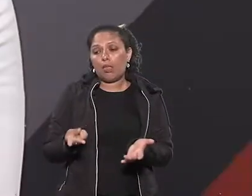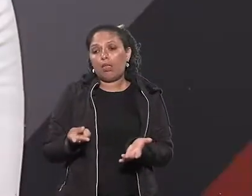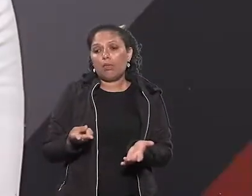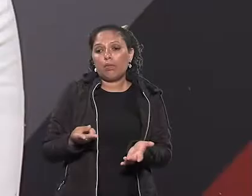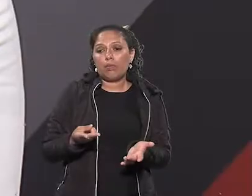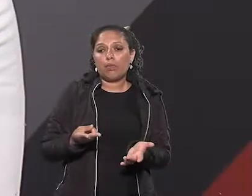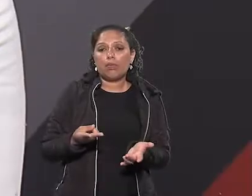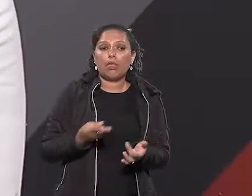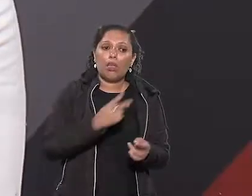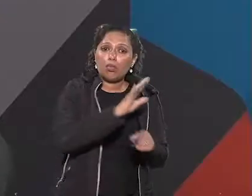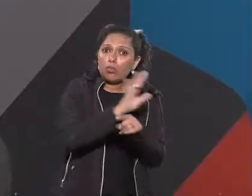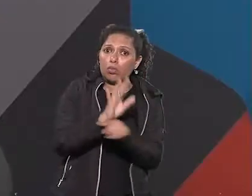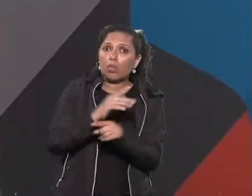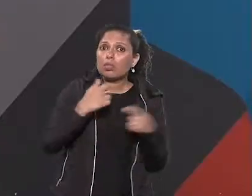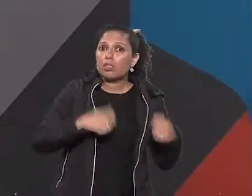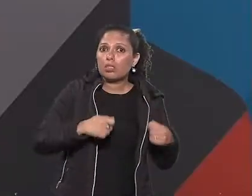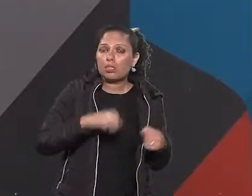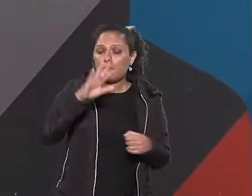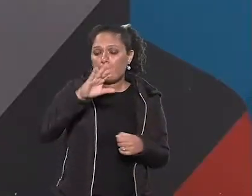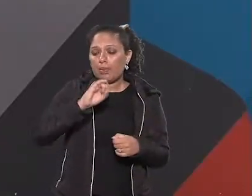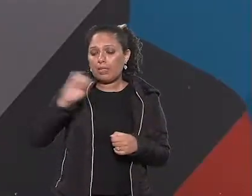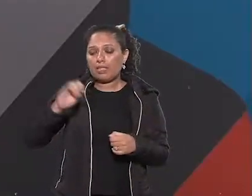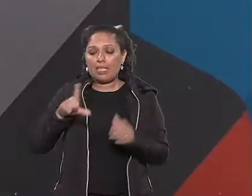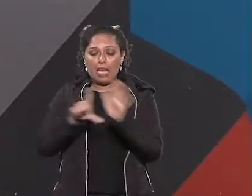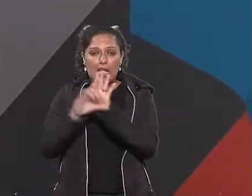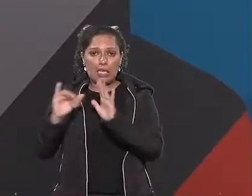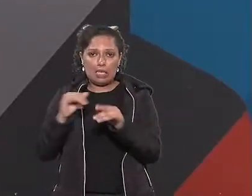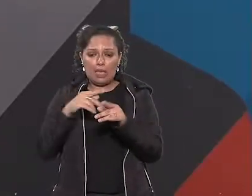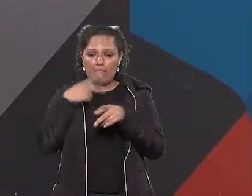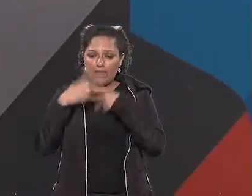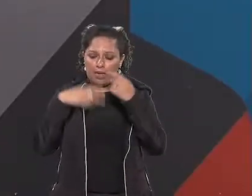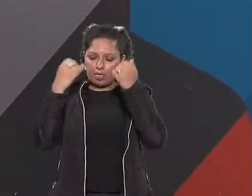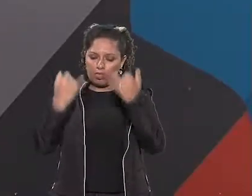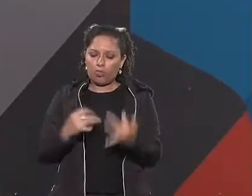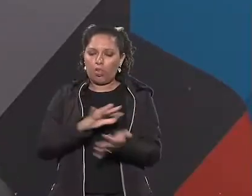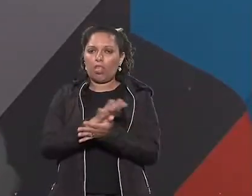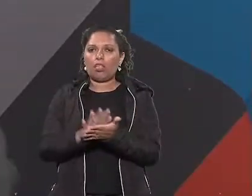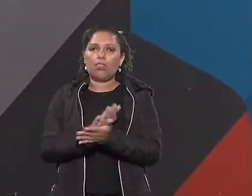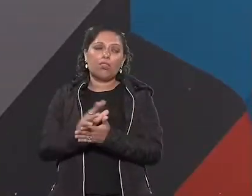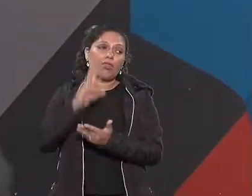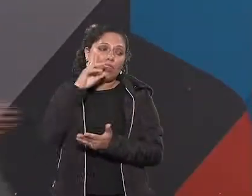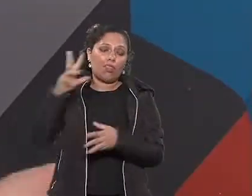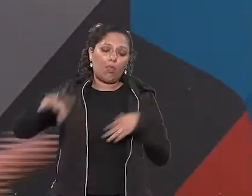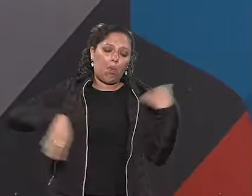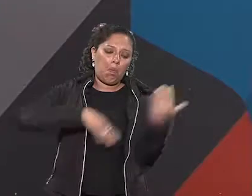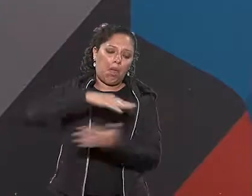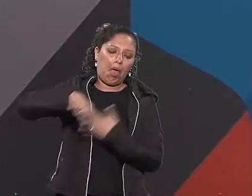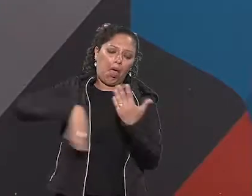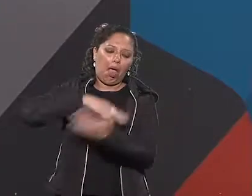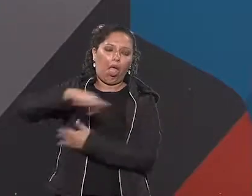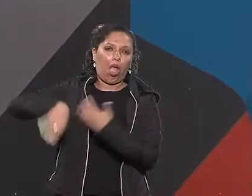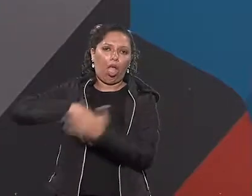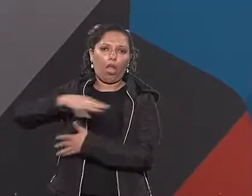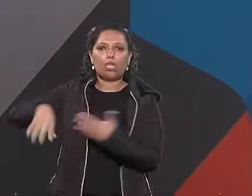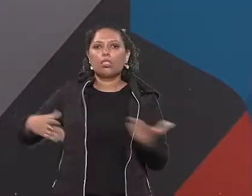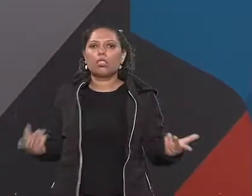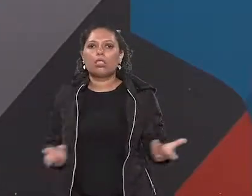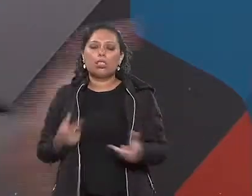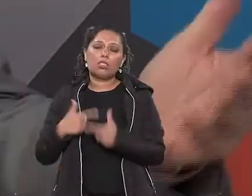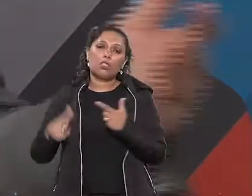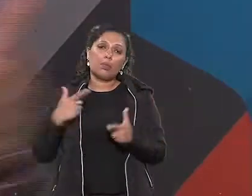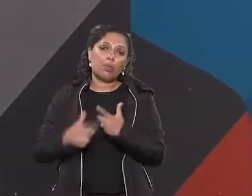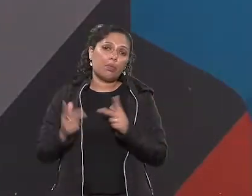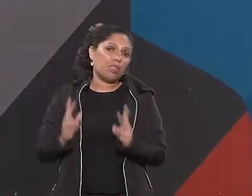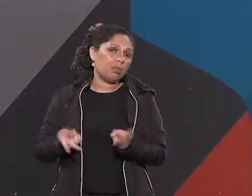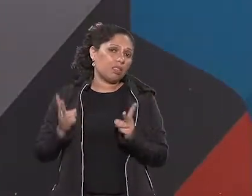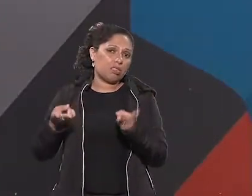benefício. Mas enquanto você não define essa legislação, você tem essa abertura para ter essa